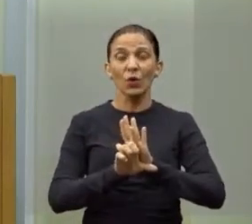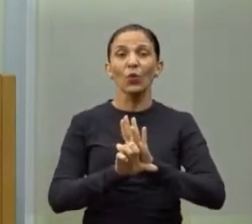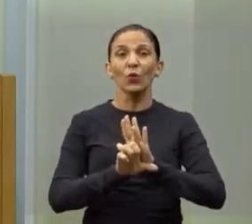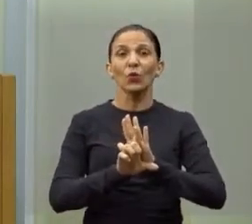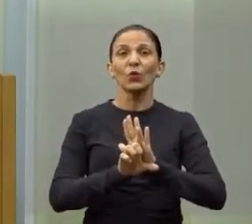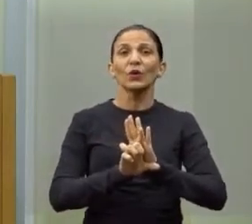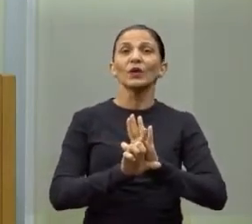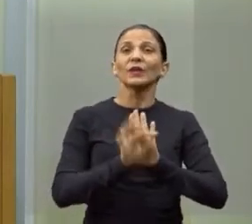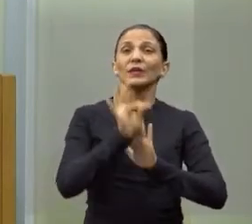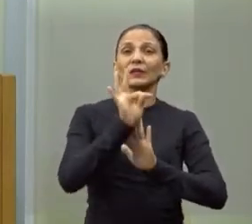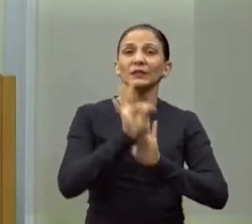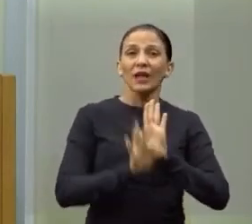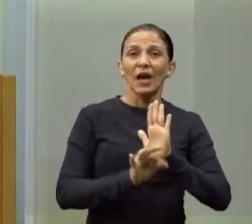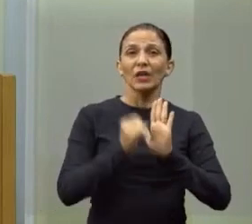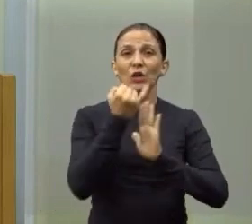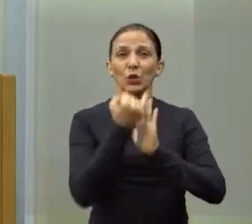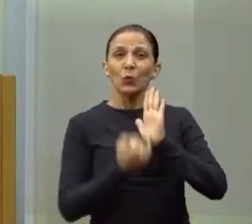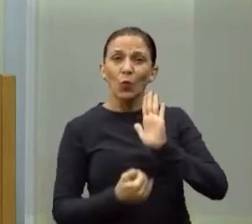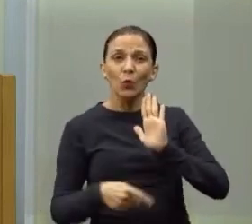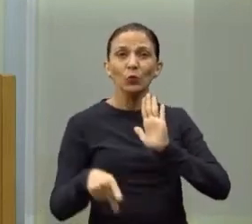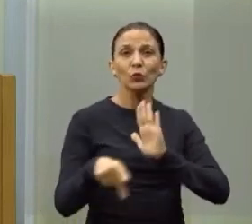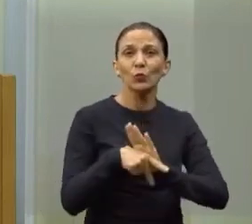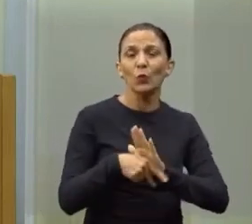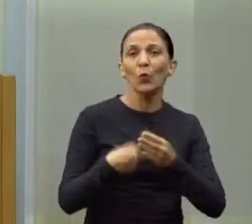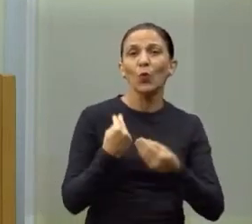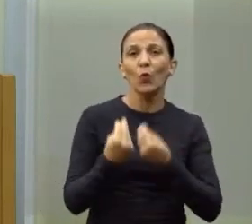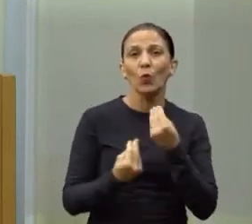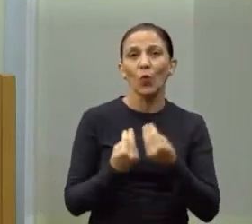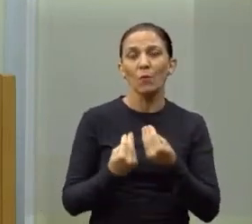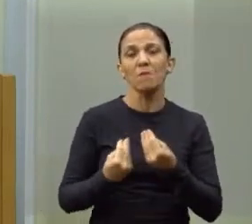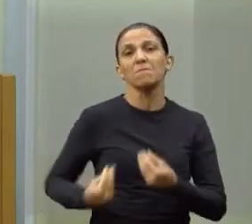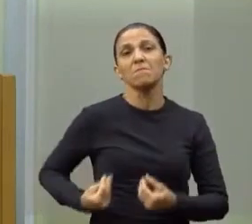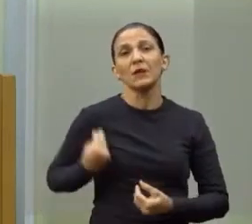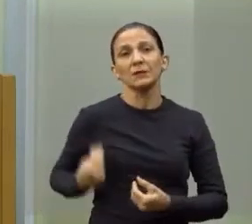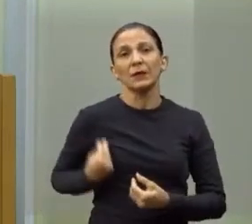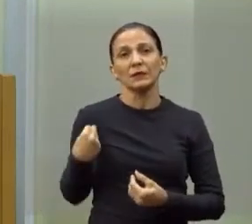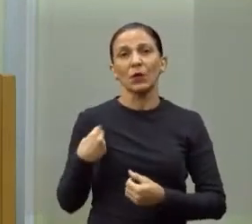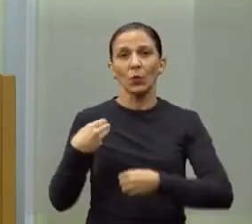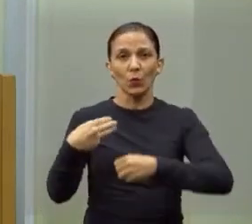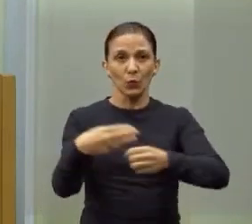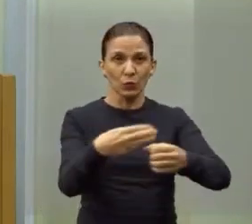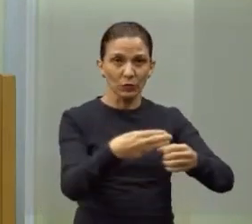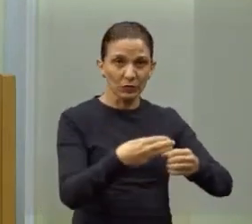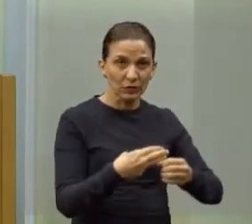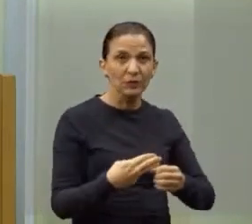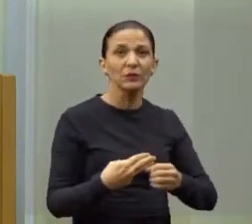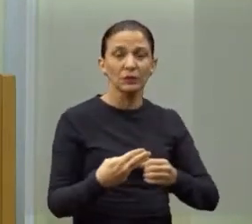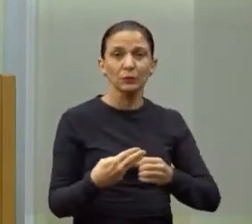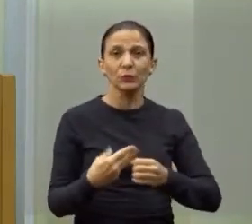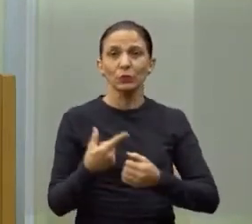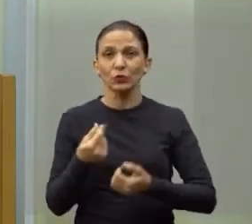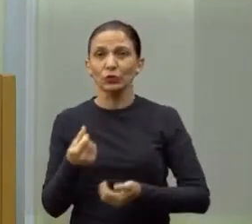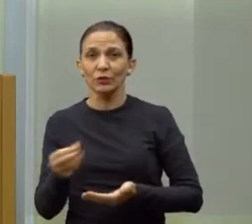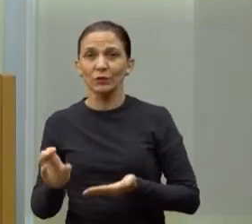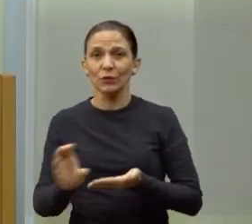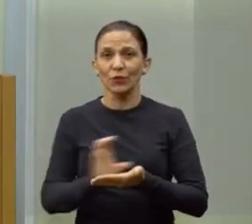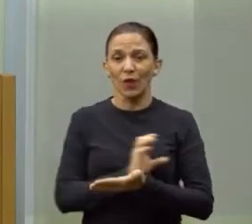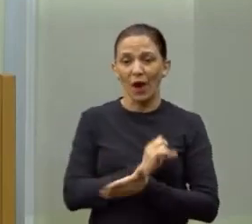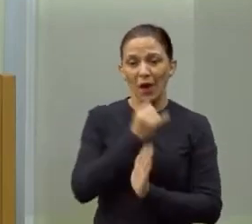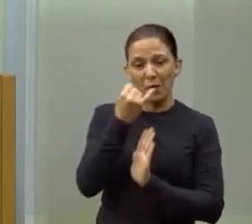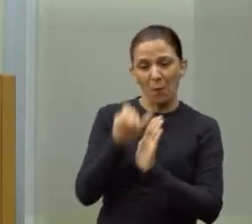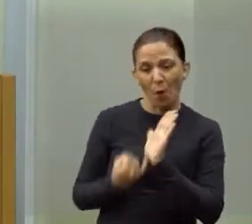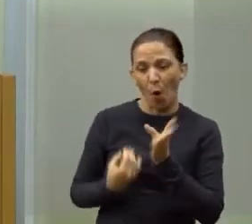no país e de como é a participação dos municípios na cobrança e no recebimento de